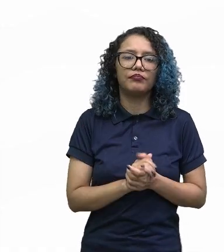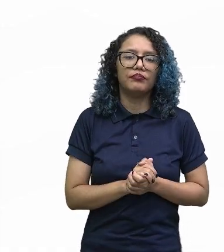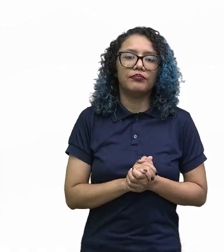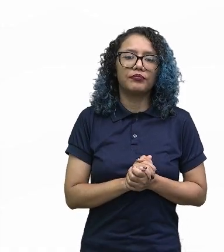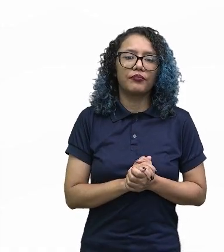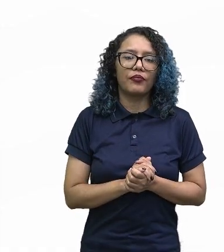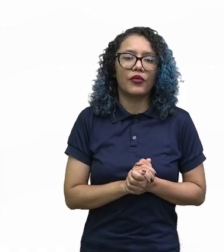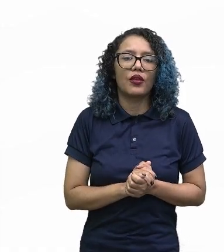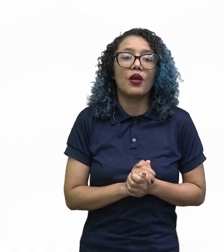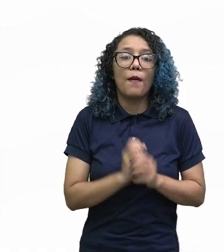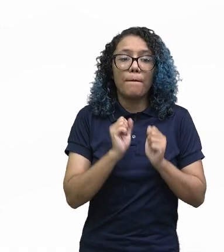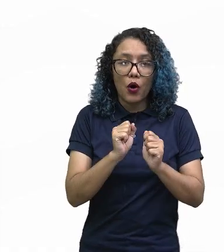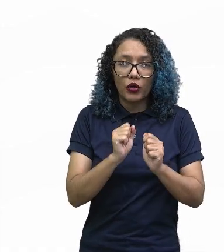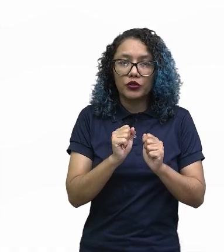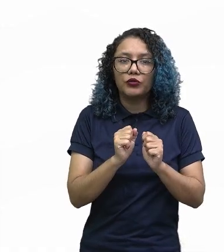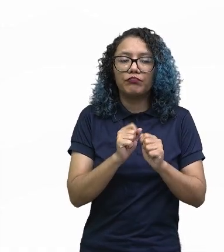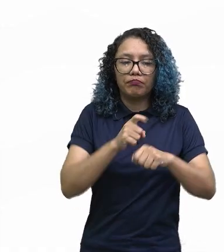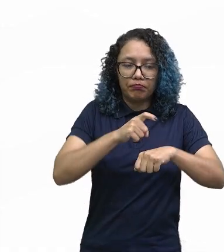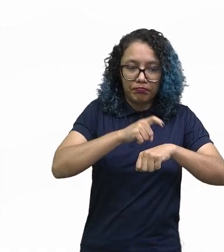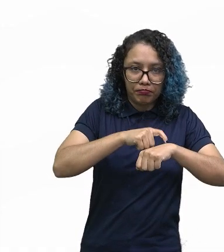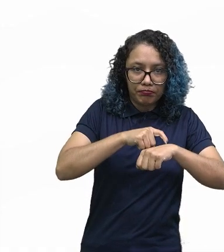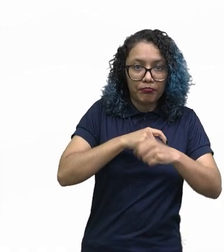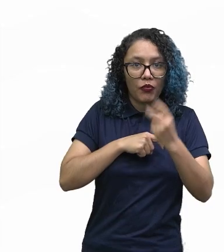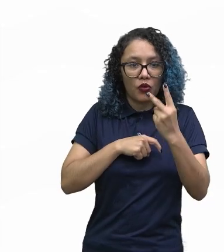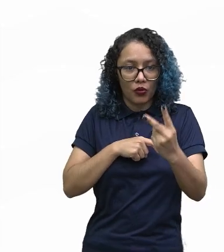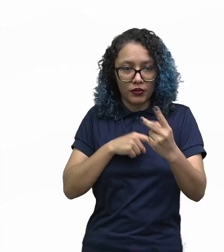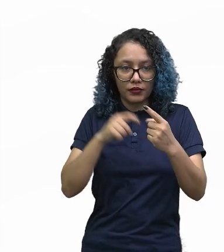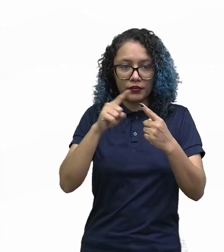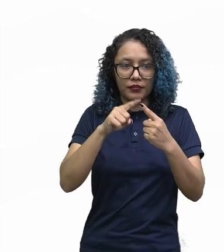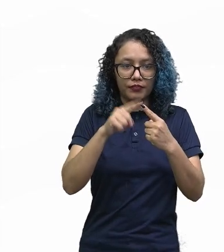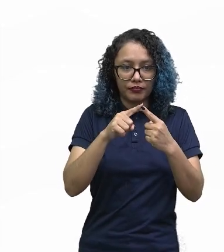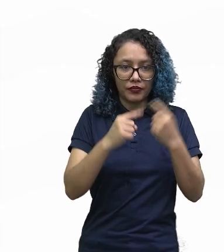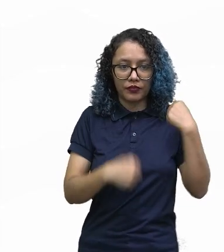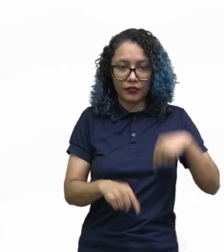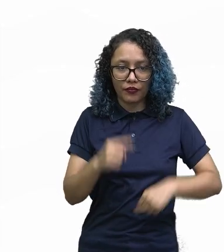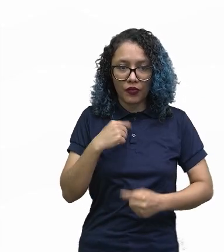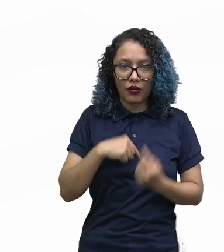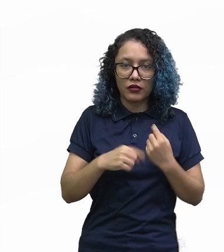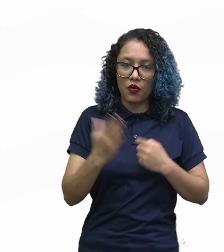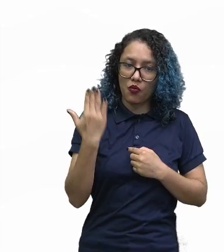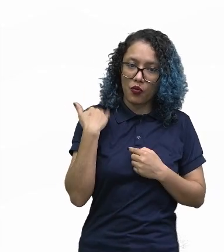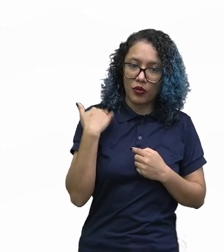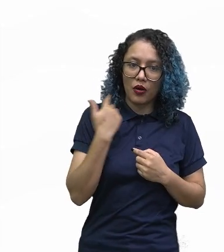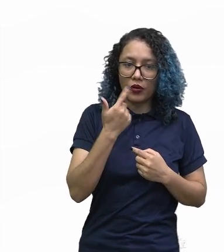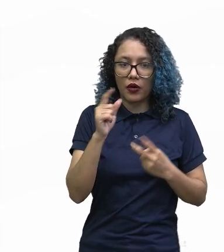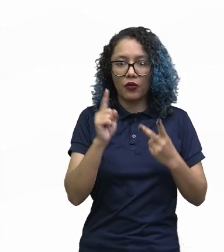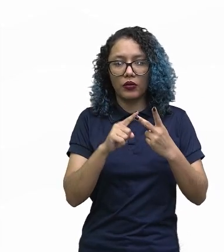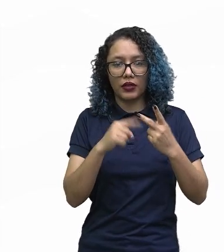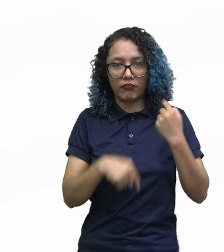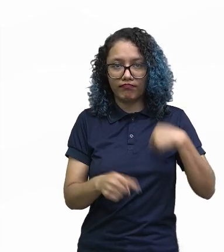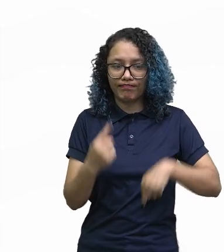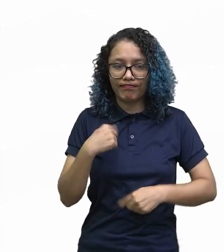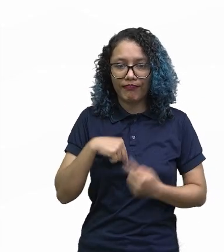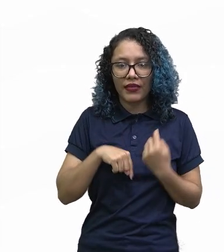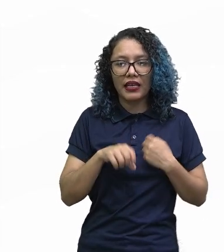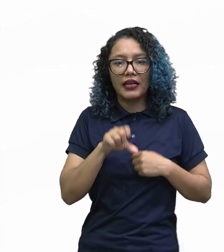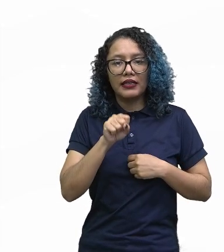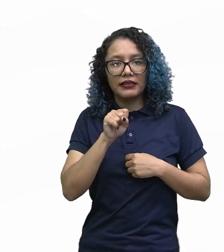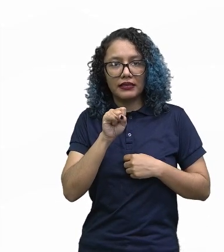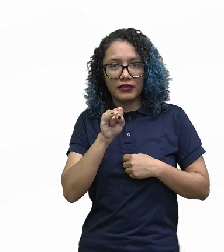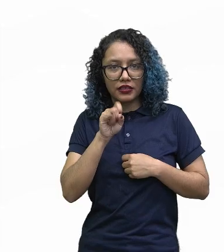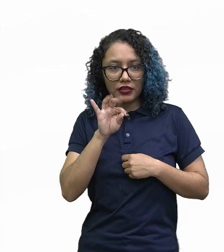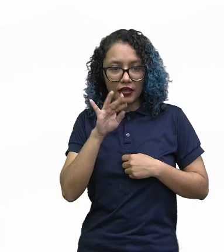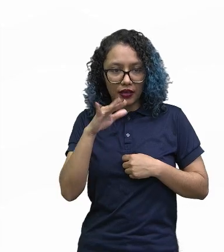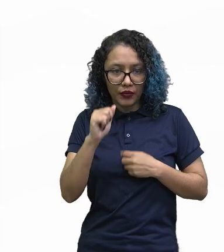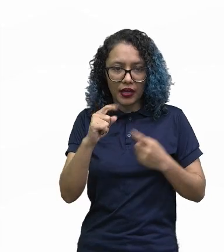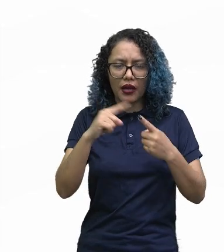ser dividida em 2 momentos. Nós temos a circulação pulmonar e a circulação sistêmica. A circulação pulmonar, como